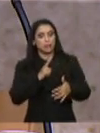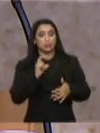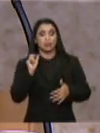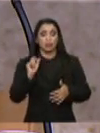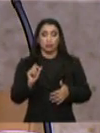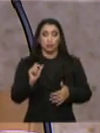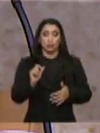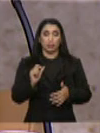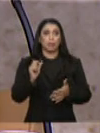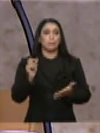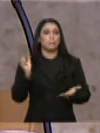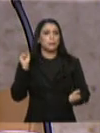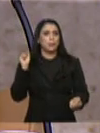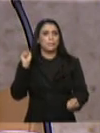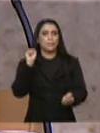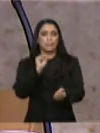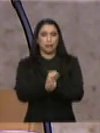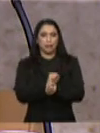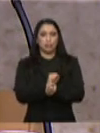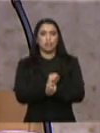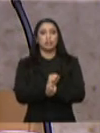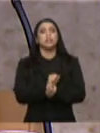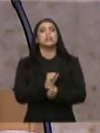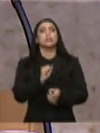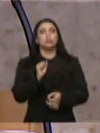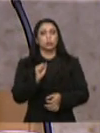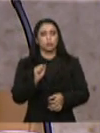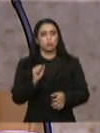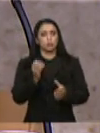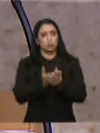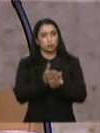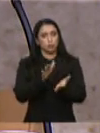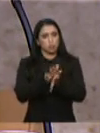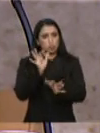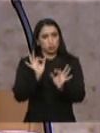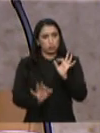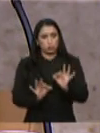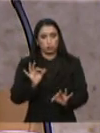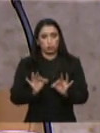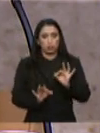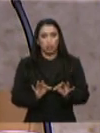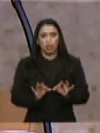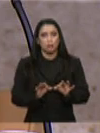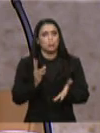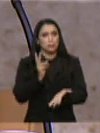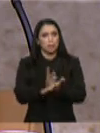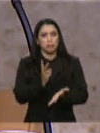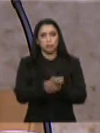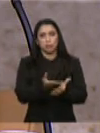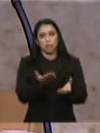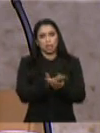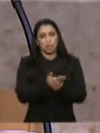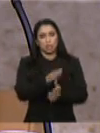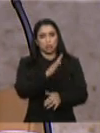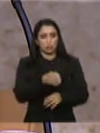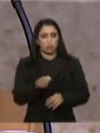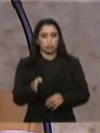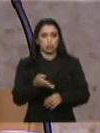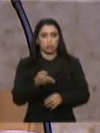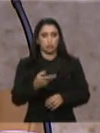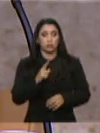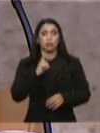cessação da eficácia executiva do julgado, independentemente de ação rescisória ou, salvo